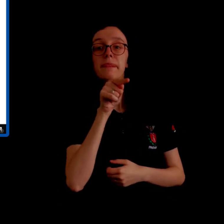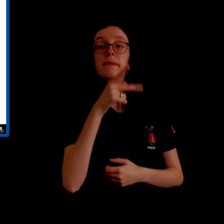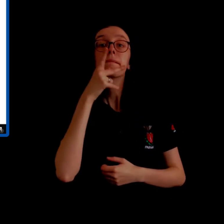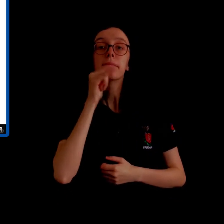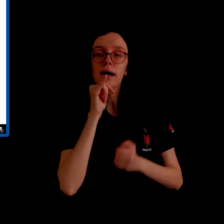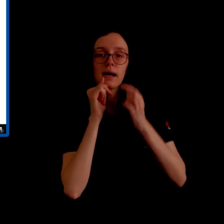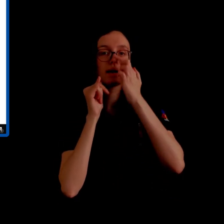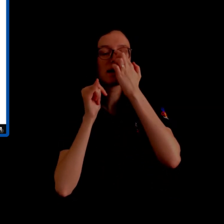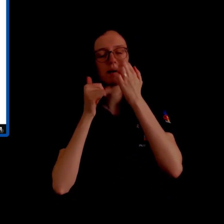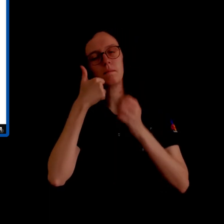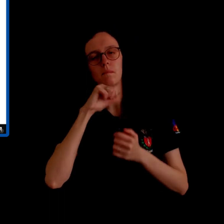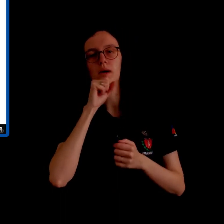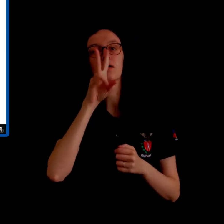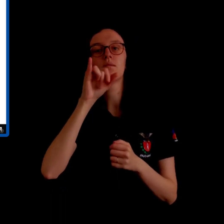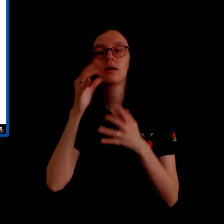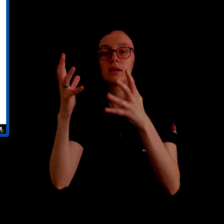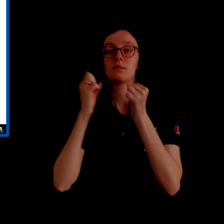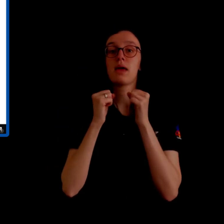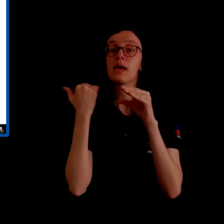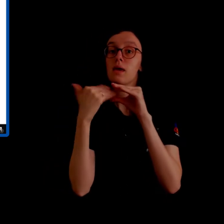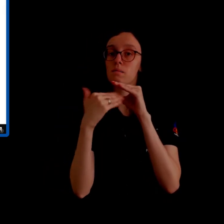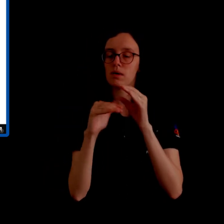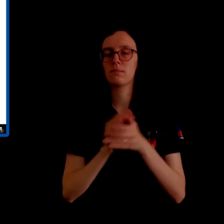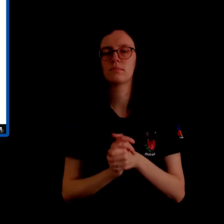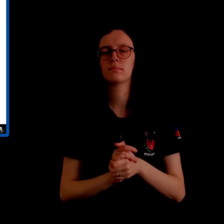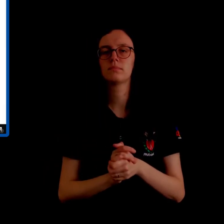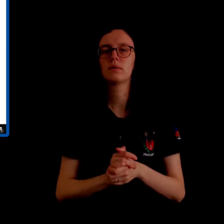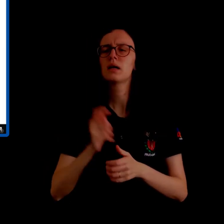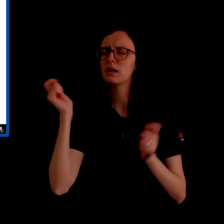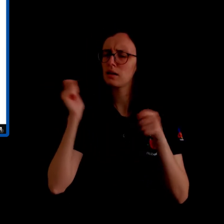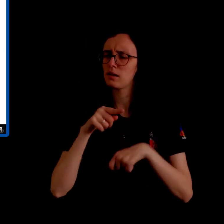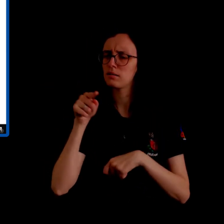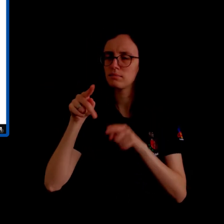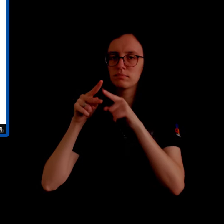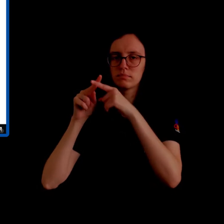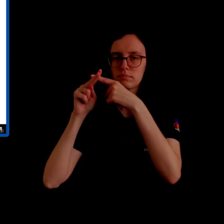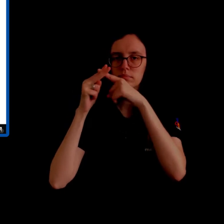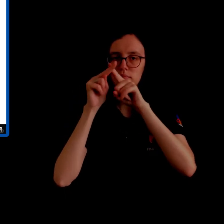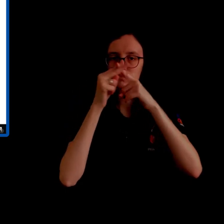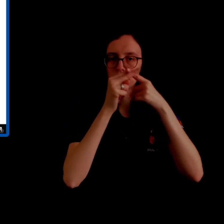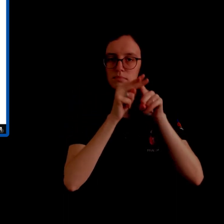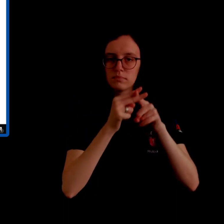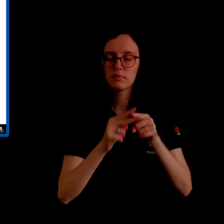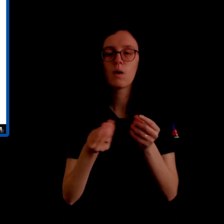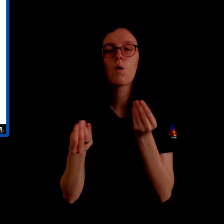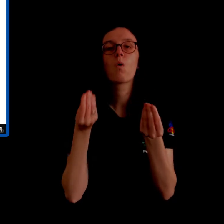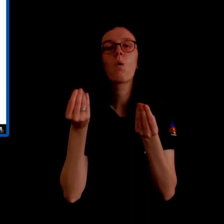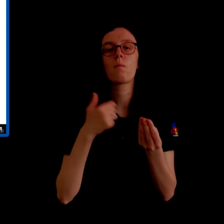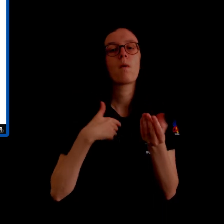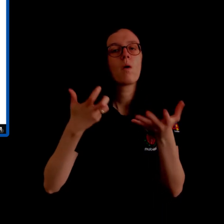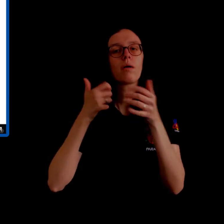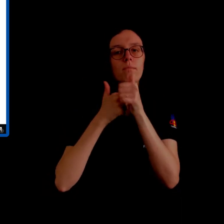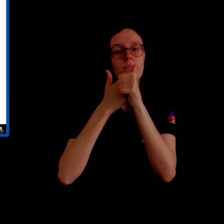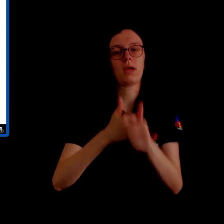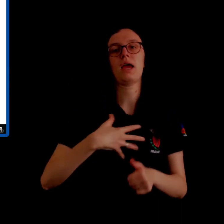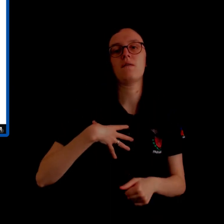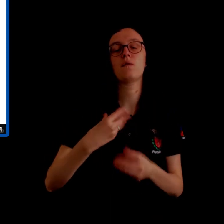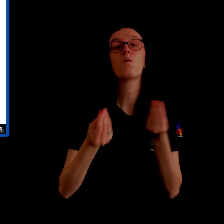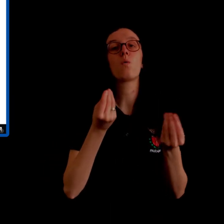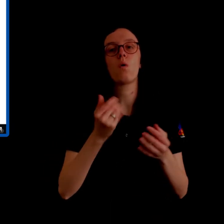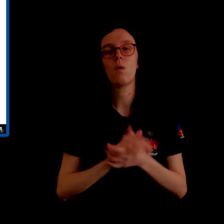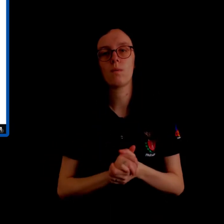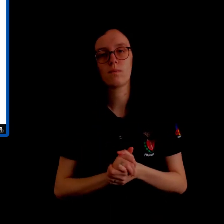ele vai receber um e-mail e esse pai ele vai poder configurar como que ele quer acompanhar o filho dele. Se